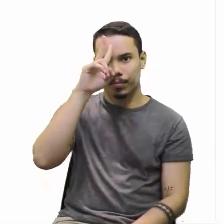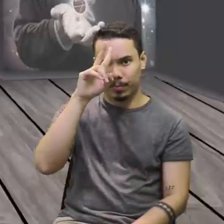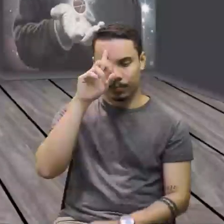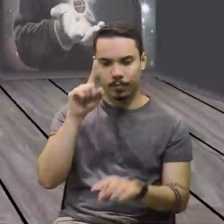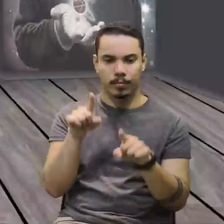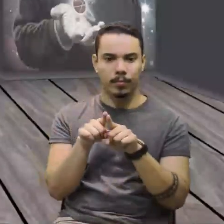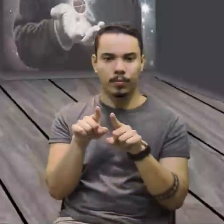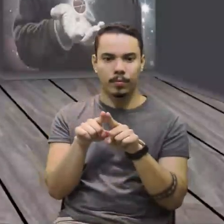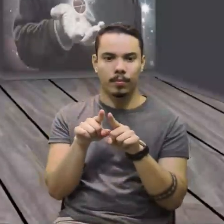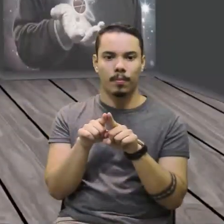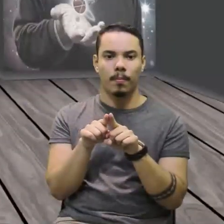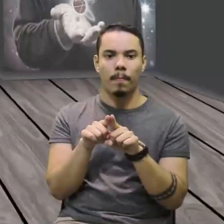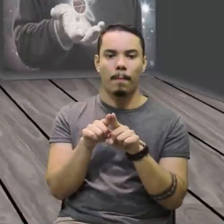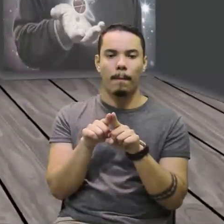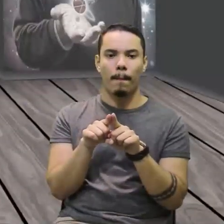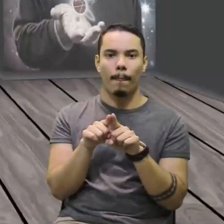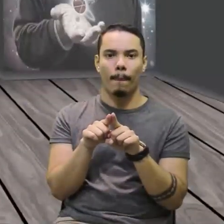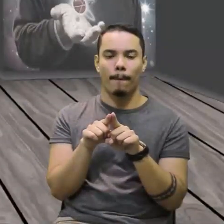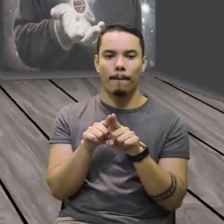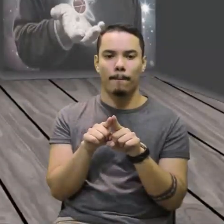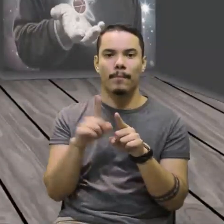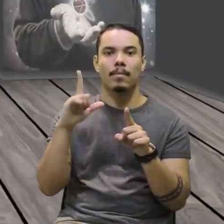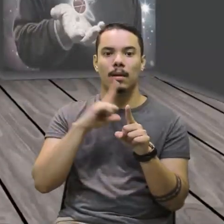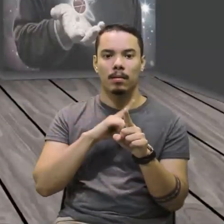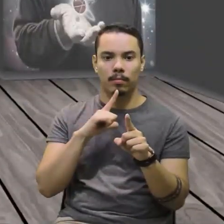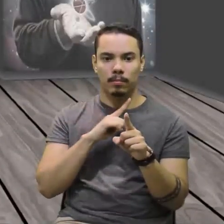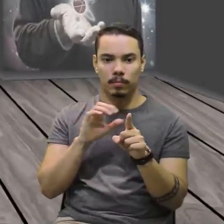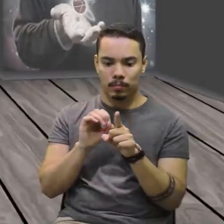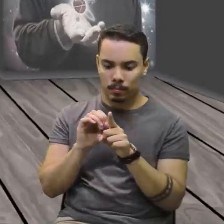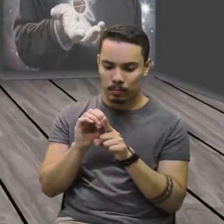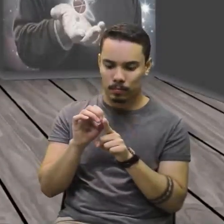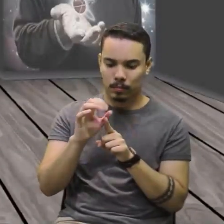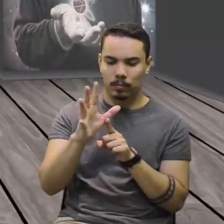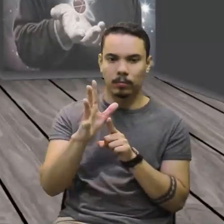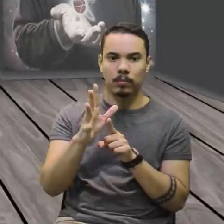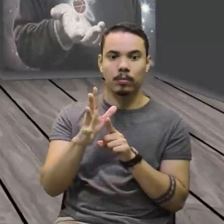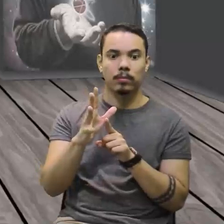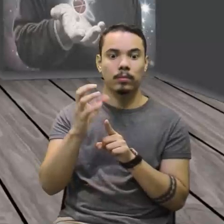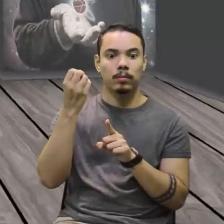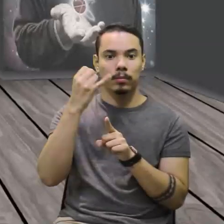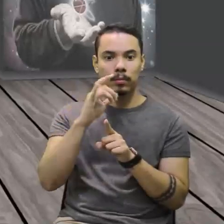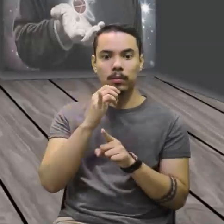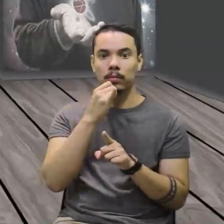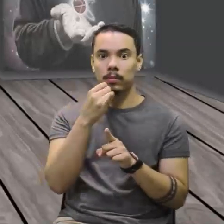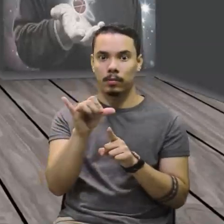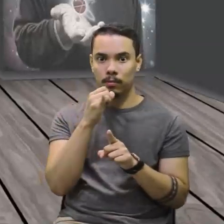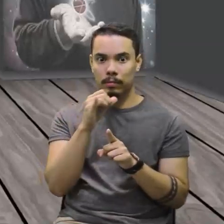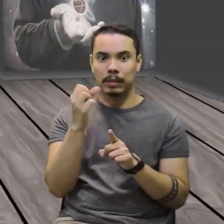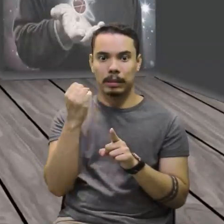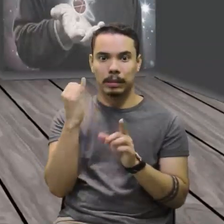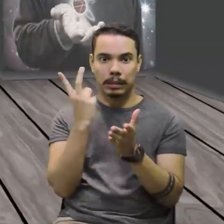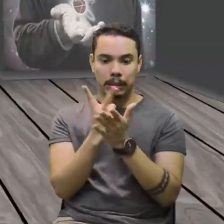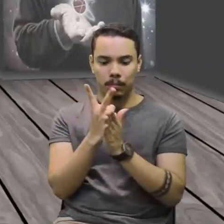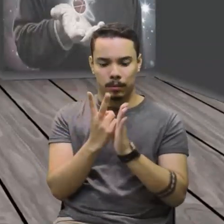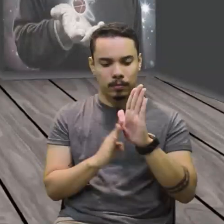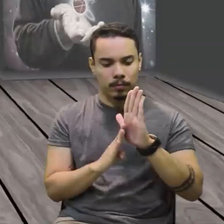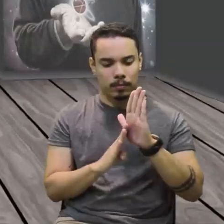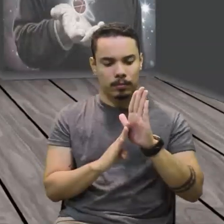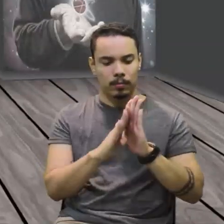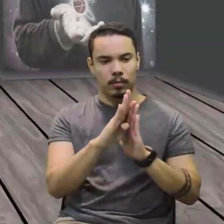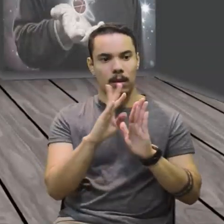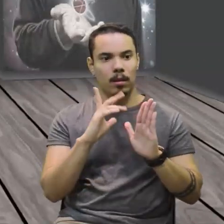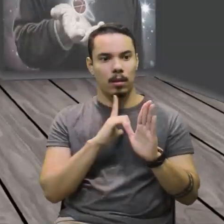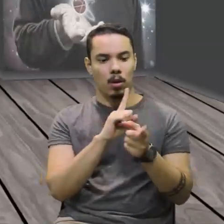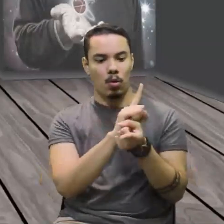que a indutância induzida, autoinduzida, se a corrente estiver crescendo, ela tende a se opor